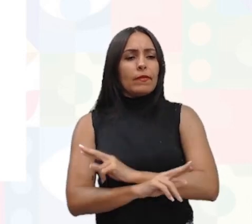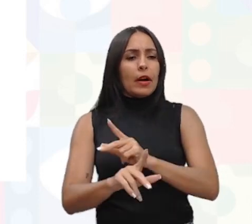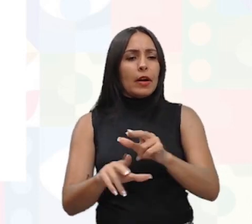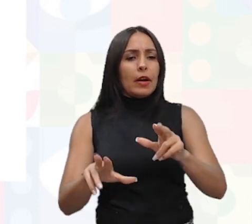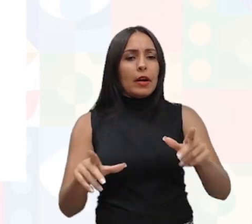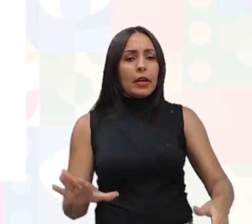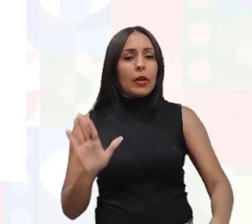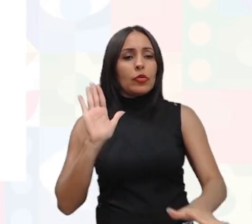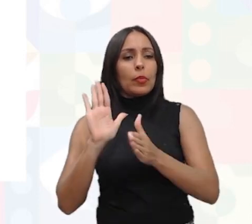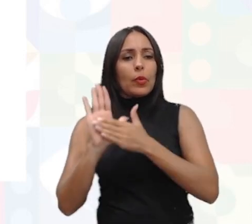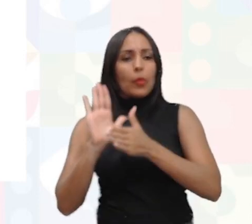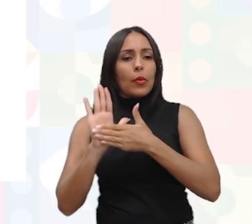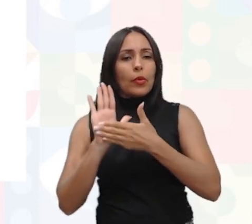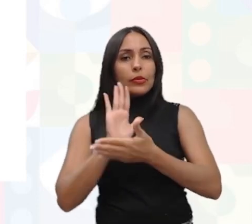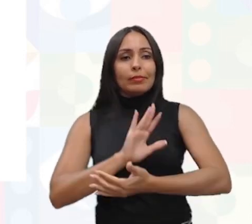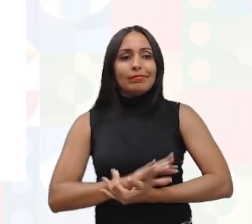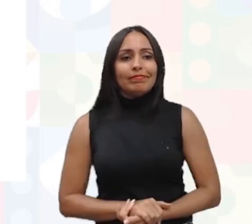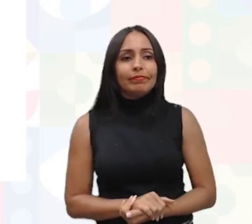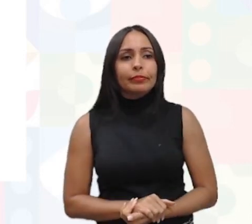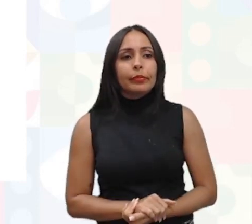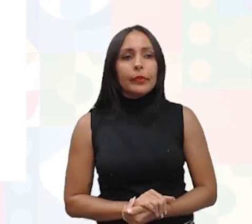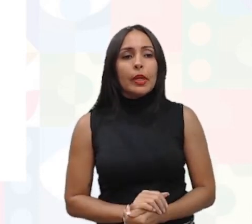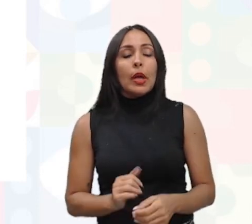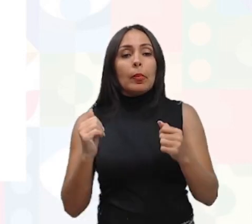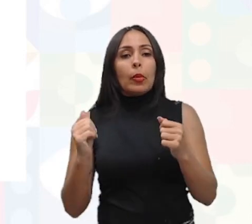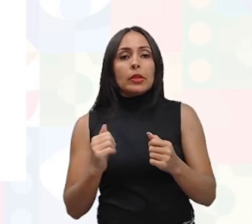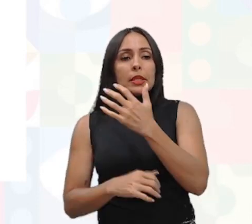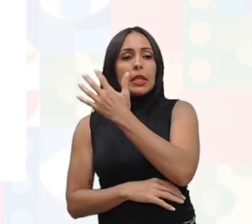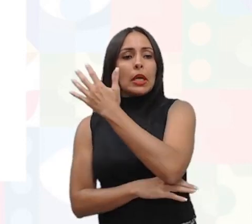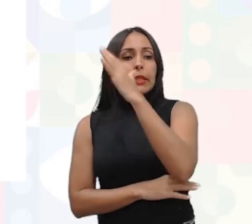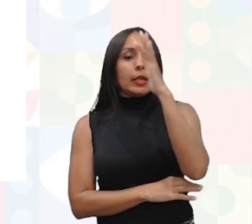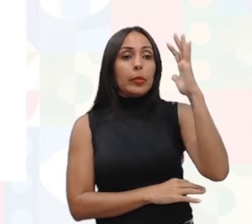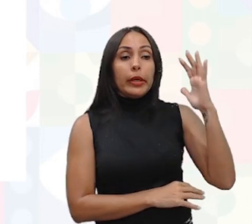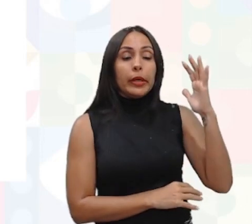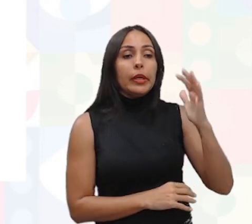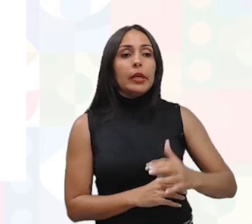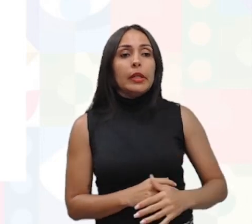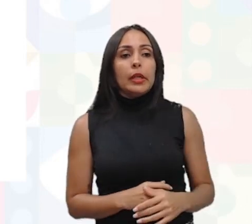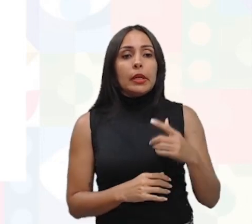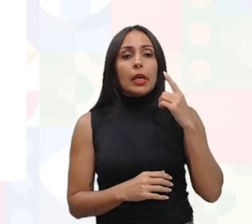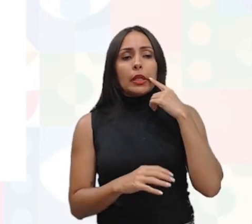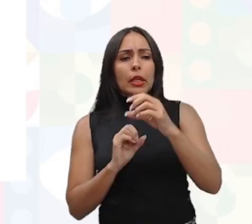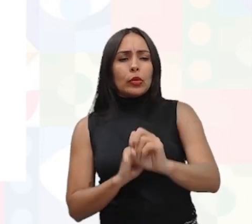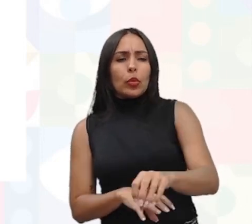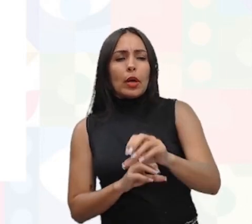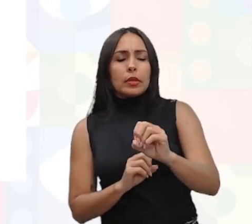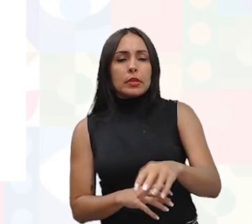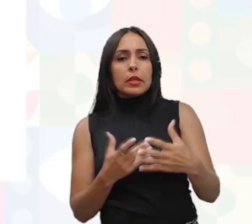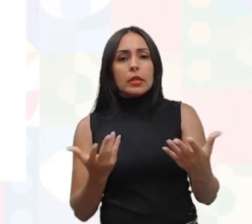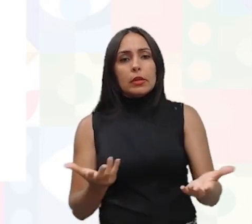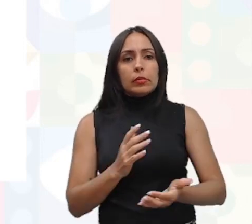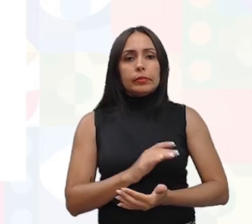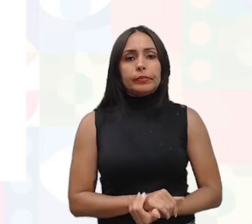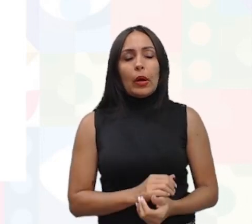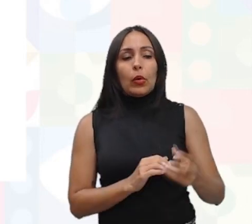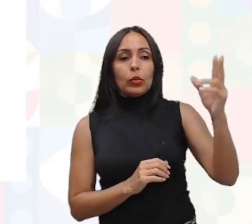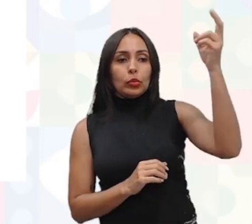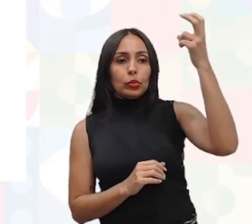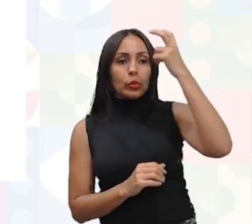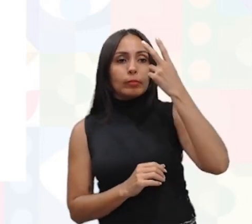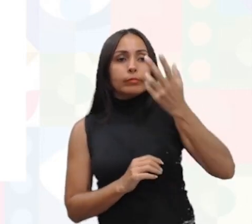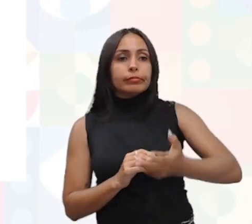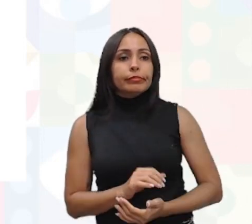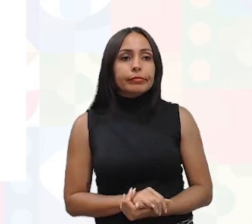de projeto, que pode ser o projeto na área do meio ambiente, projeto na área da educação, projeto no campo da cultura. Veja só